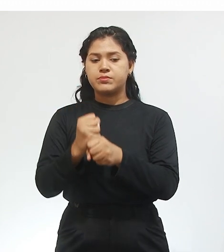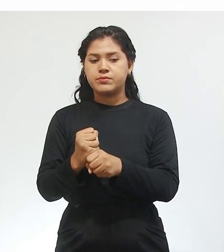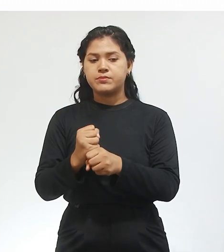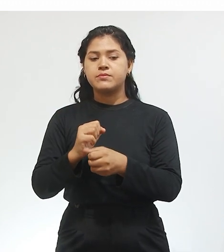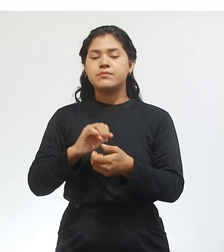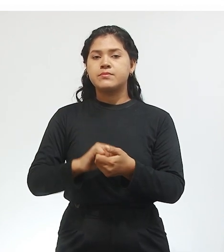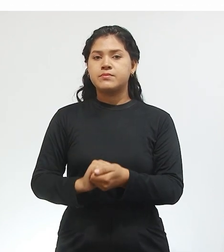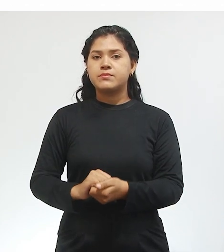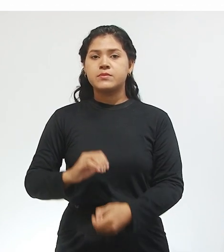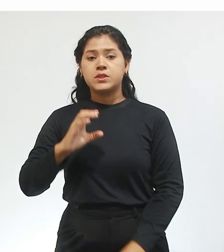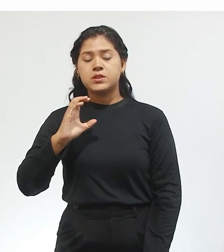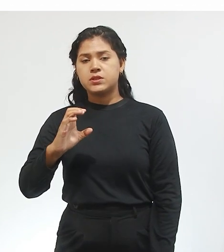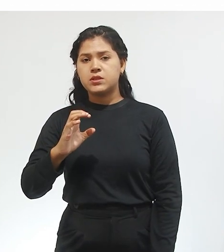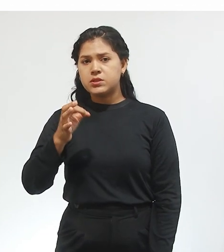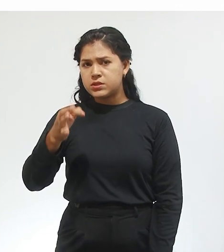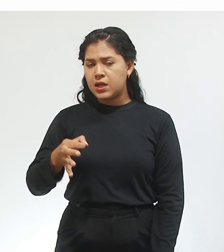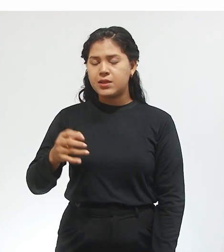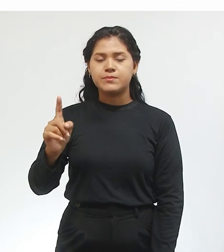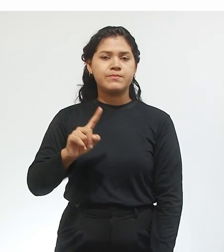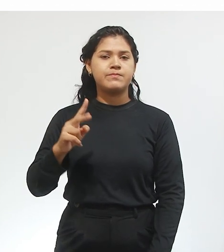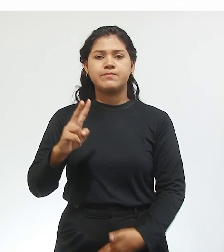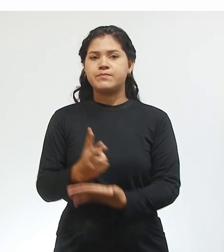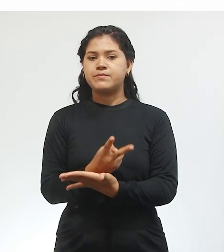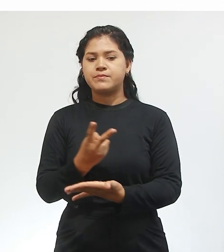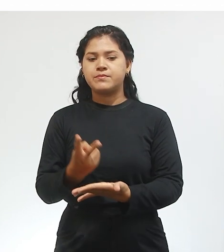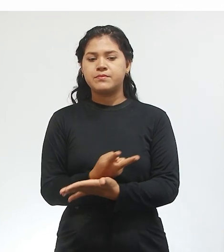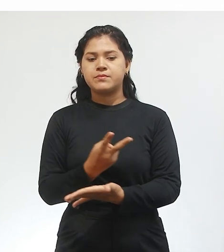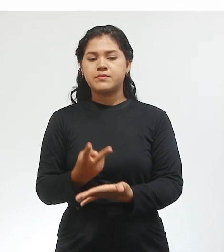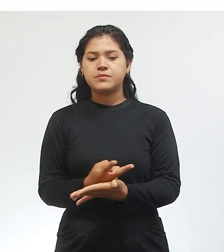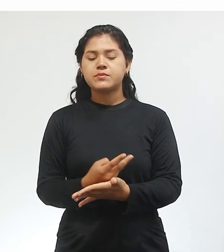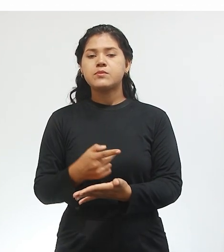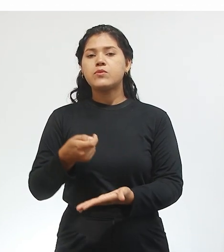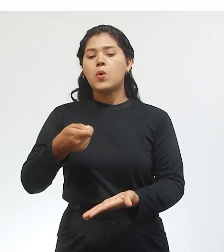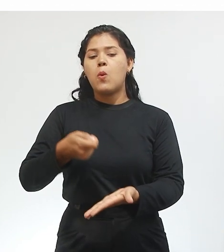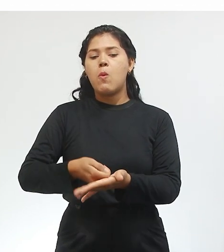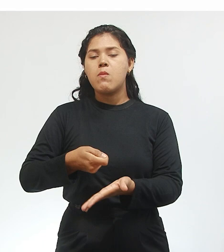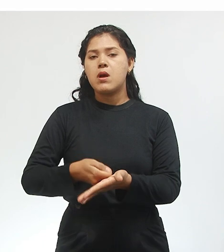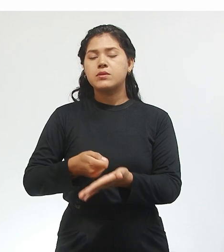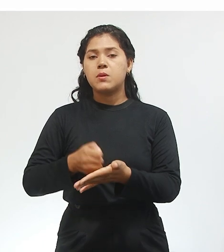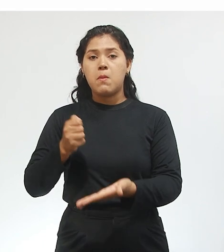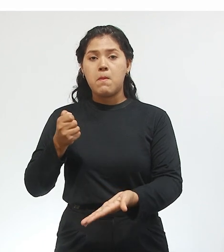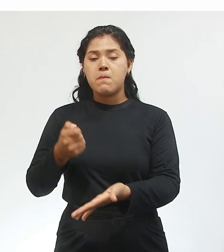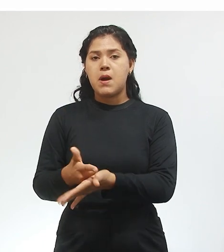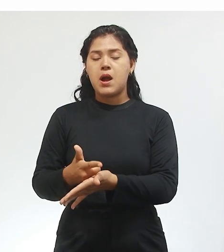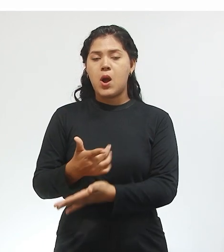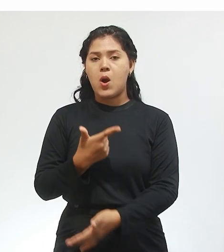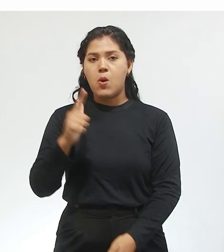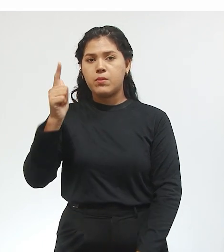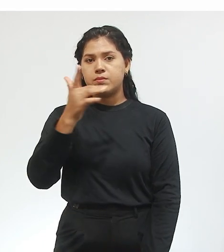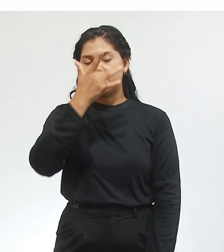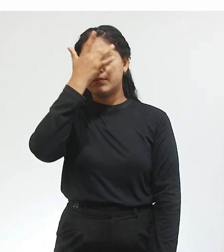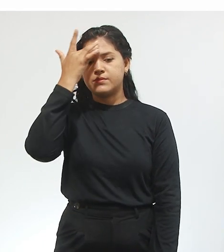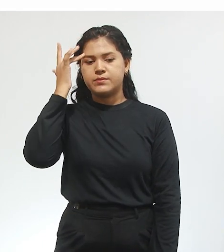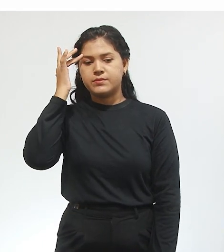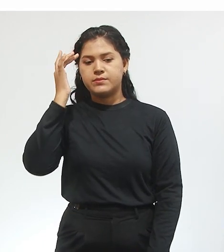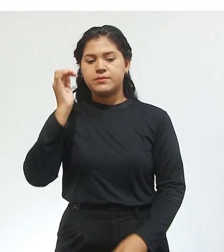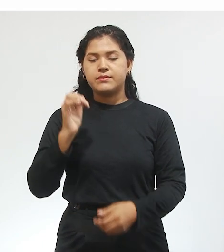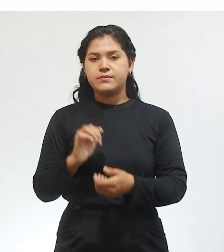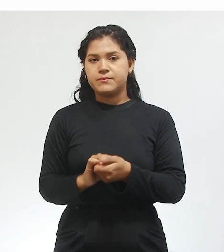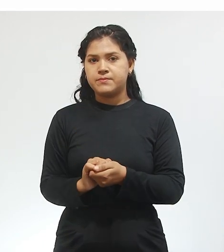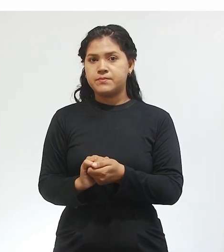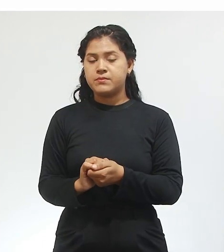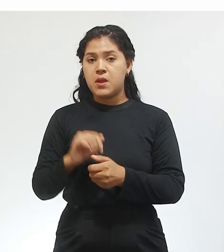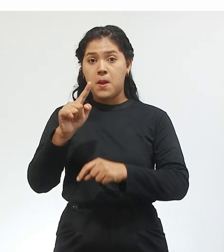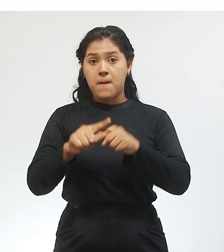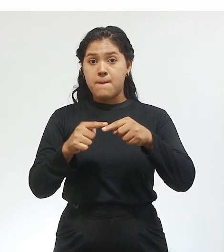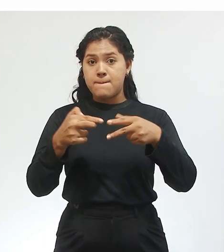uma obrigação. Tá? Os direitos é aquilo que a entidade tem a receber de terceiros. Os bens constituem em suas coisas...